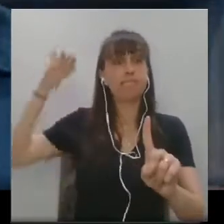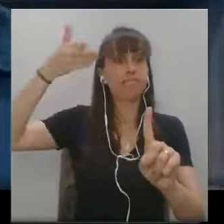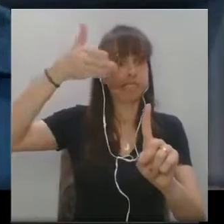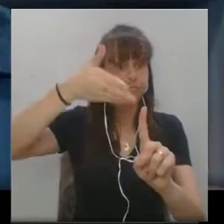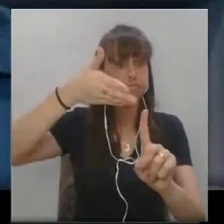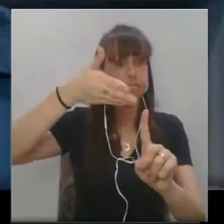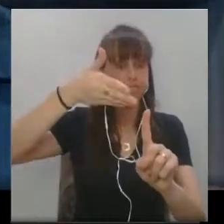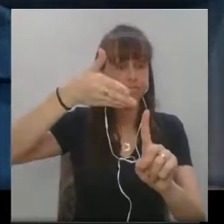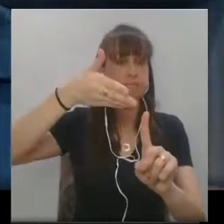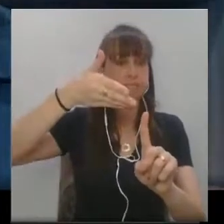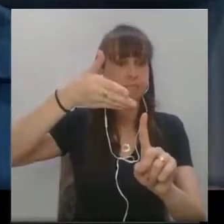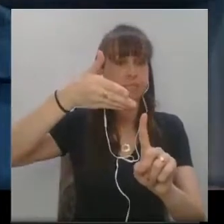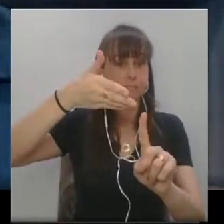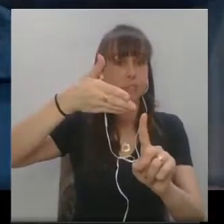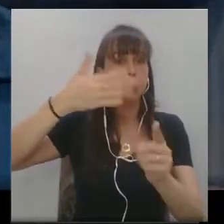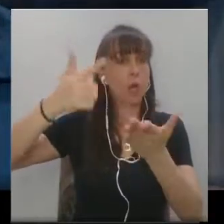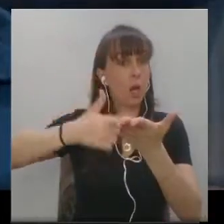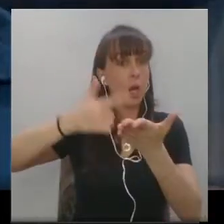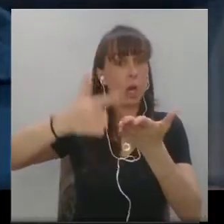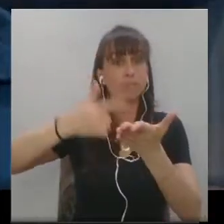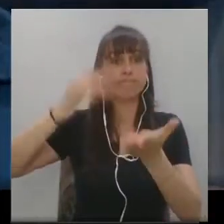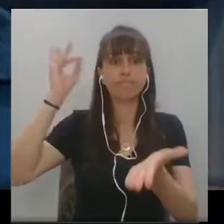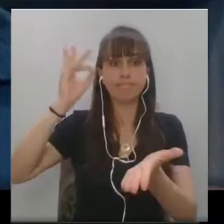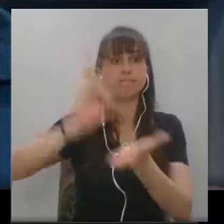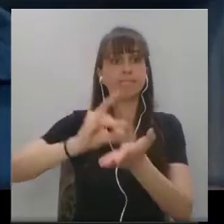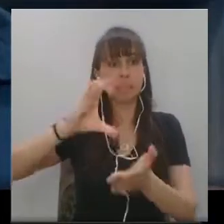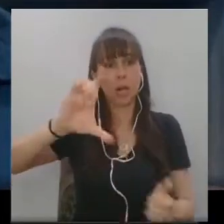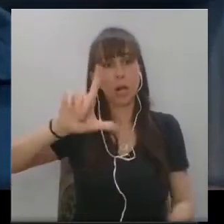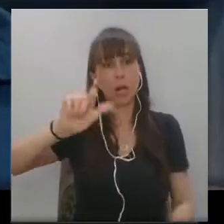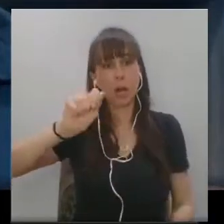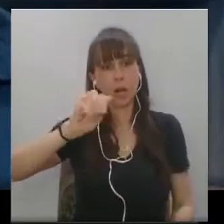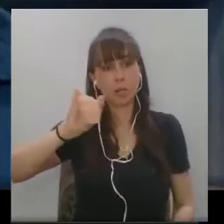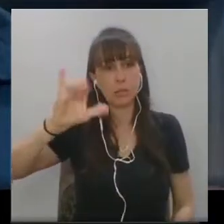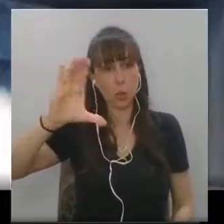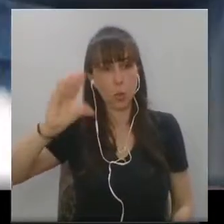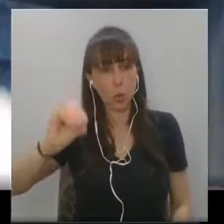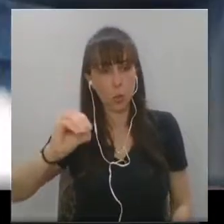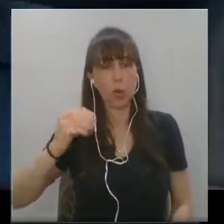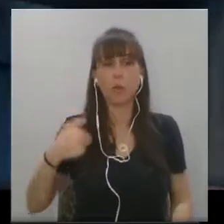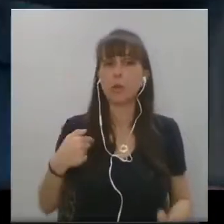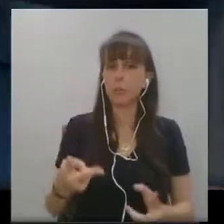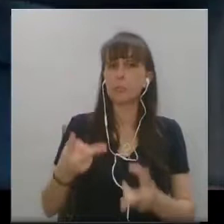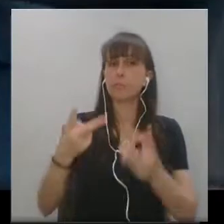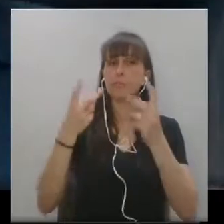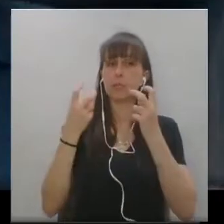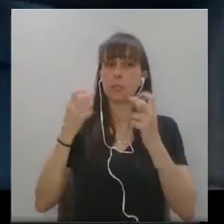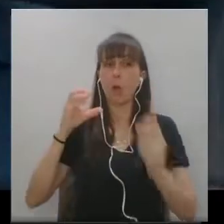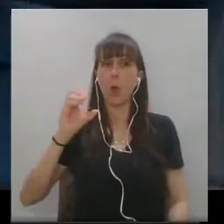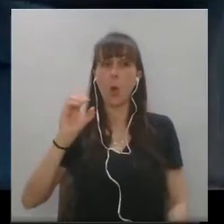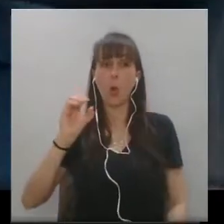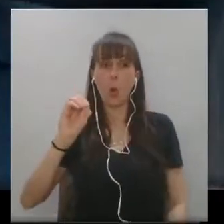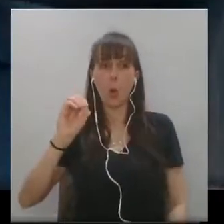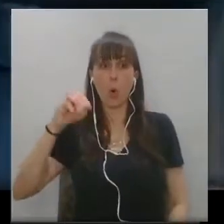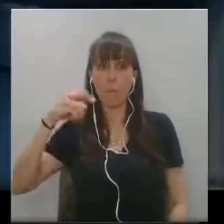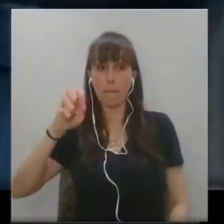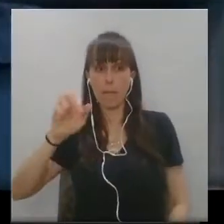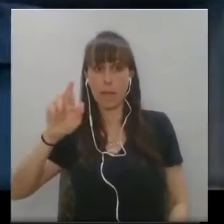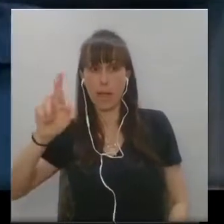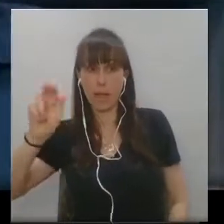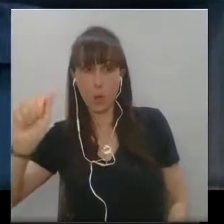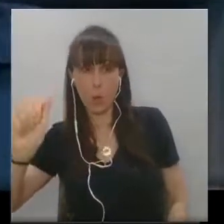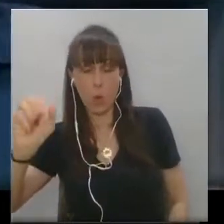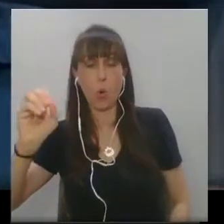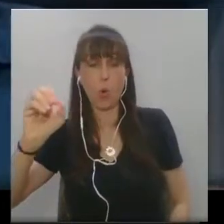como sendo as obras clássicas propriamente, né? E eu verifiquei que é Homero, com a Ilíada e a